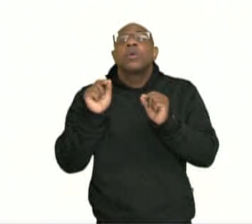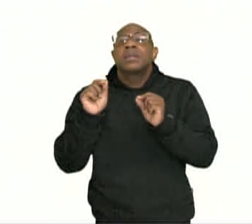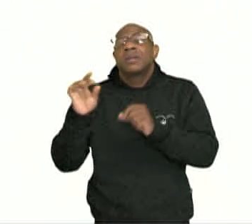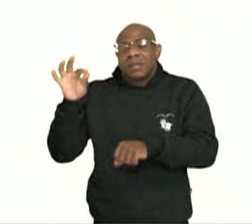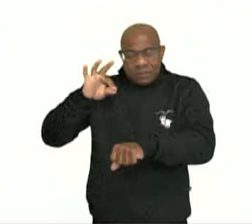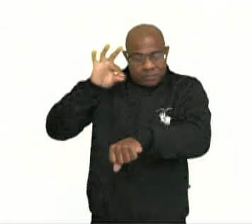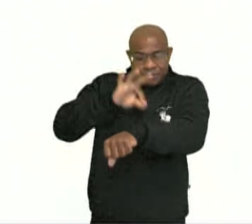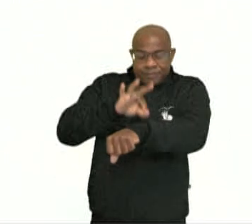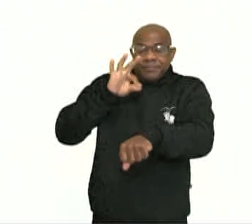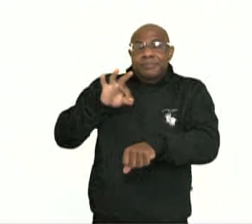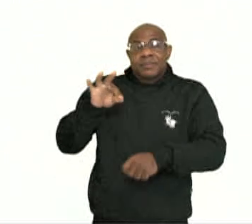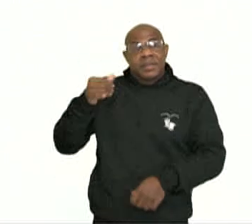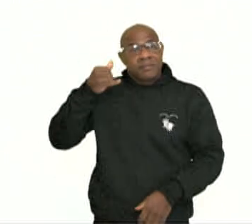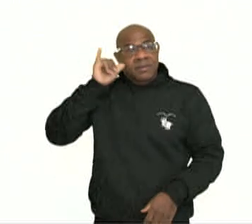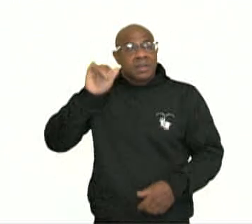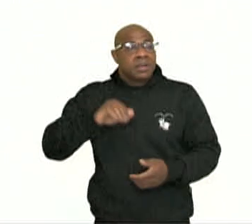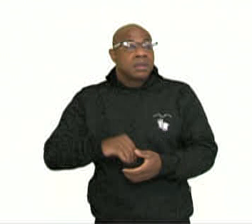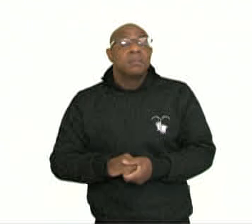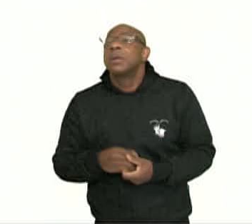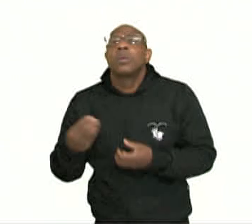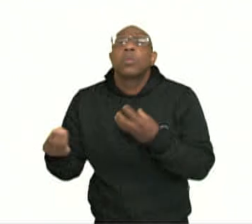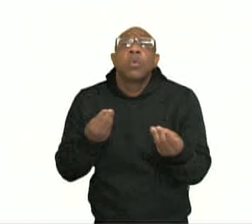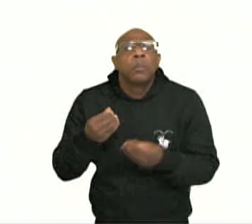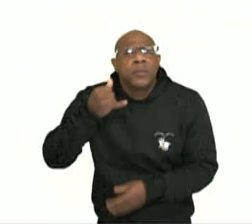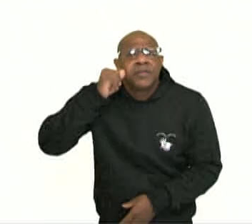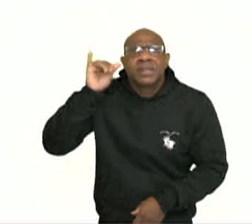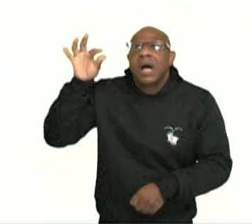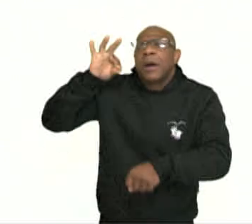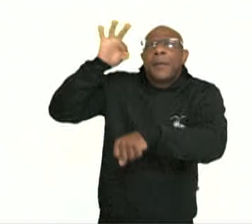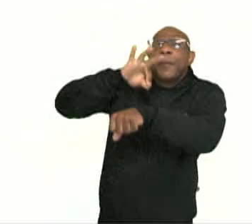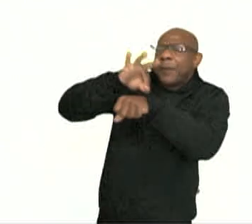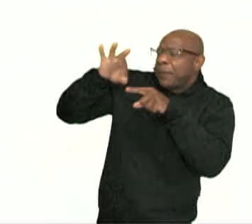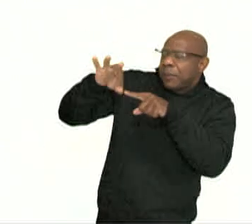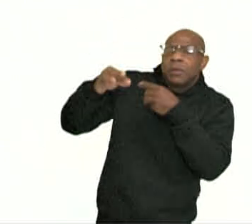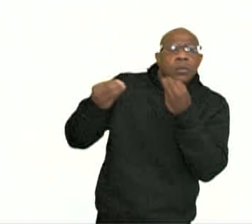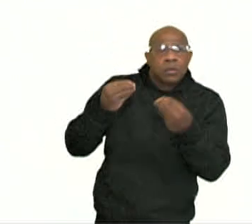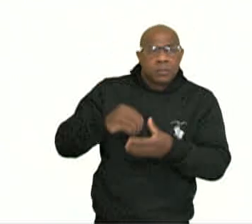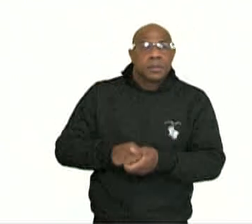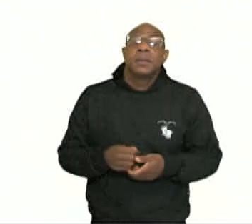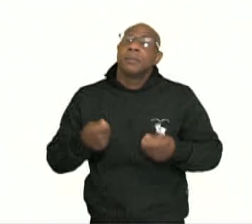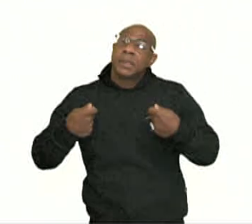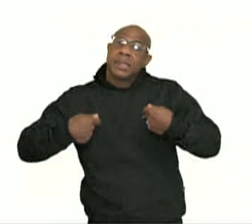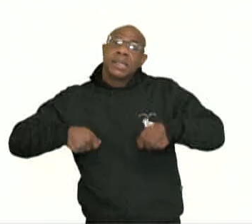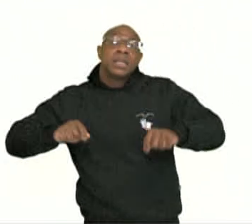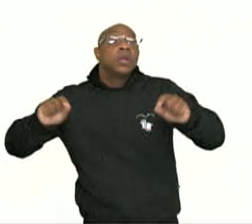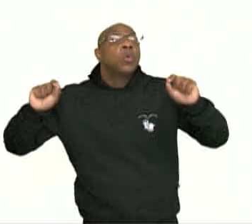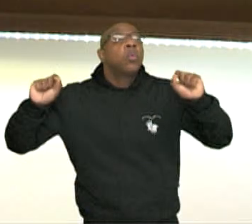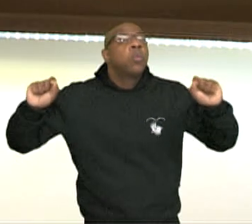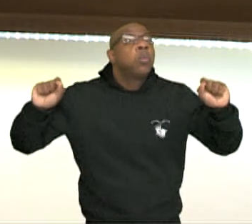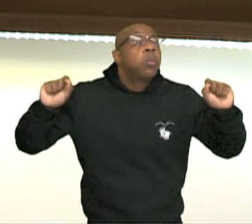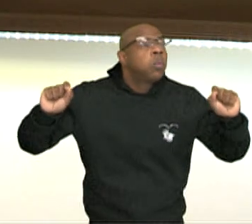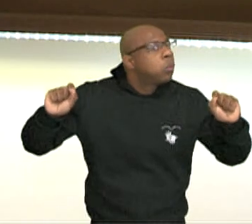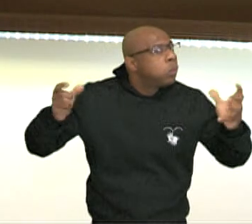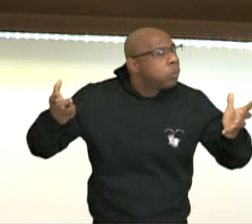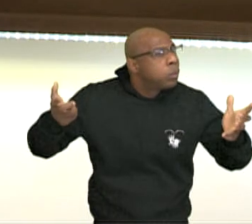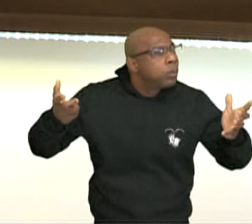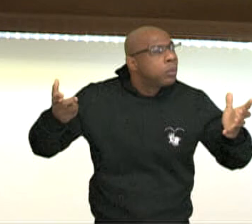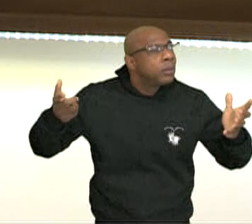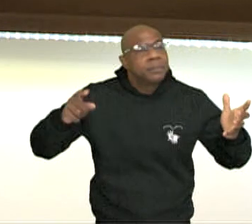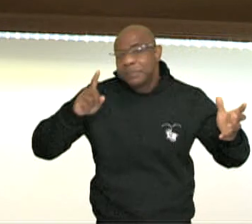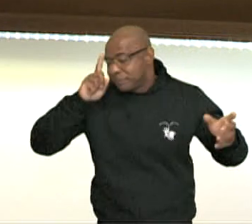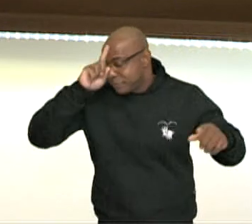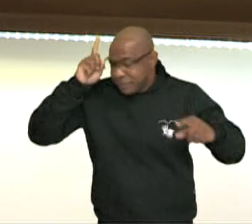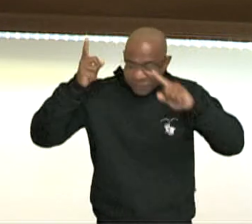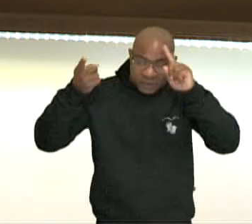da doença. Professora, mas como? Pois bem, nós vamos ter que se reinventar,